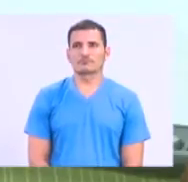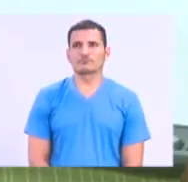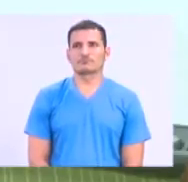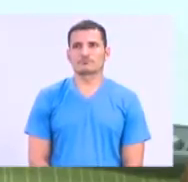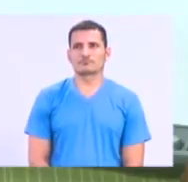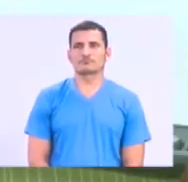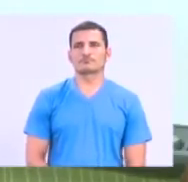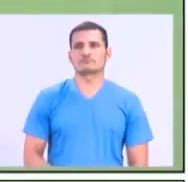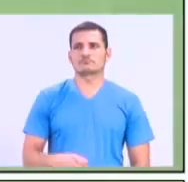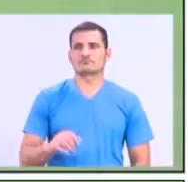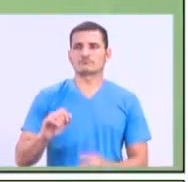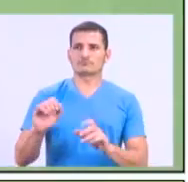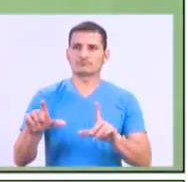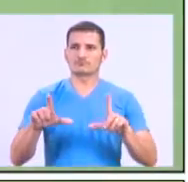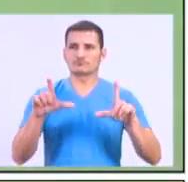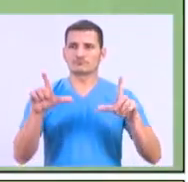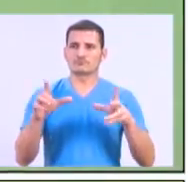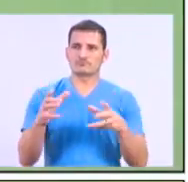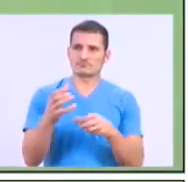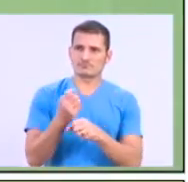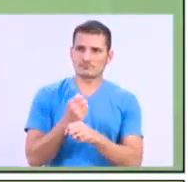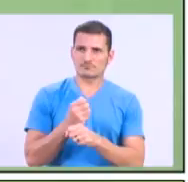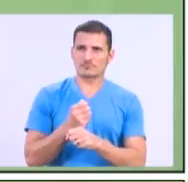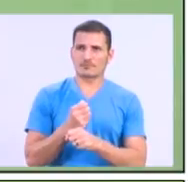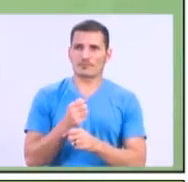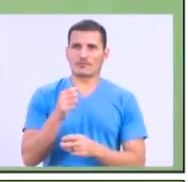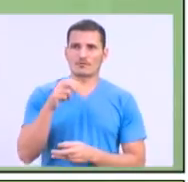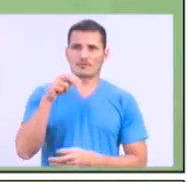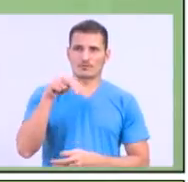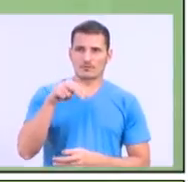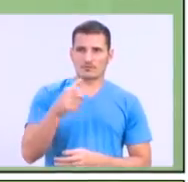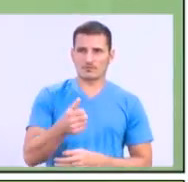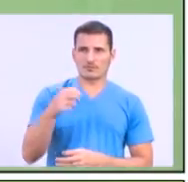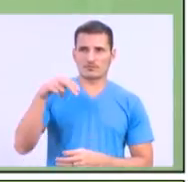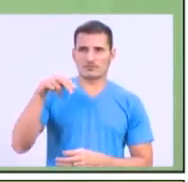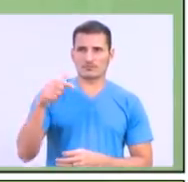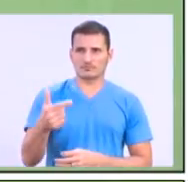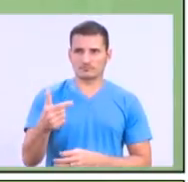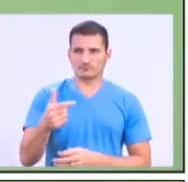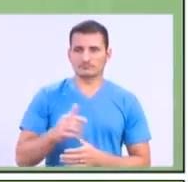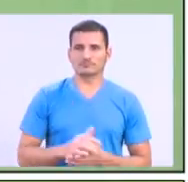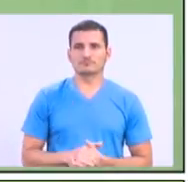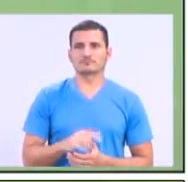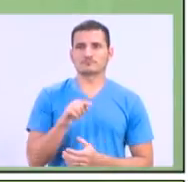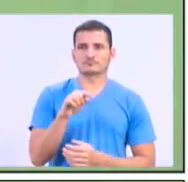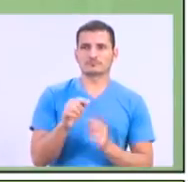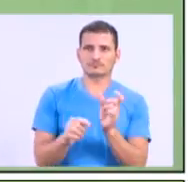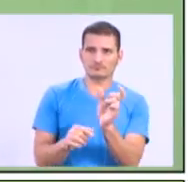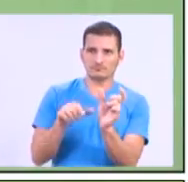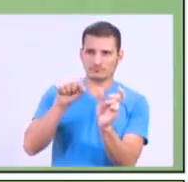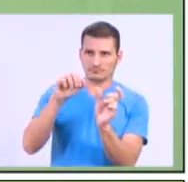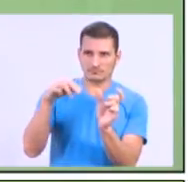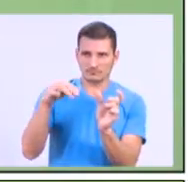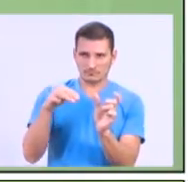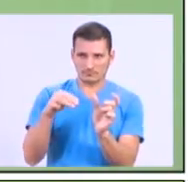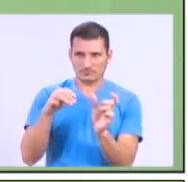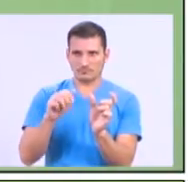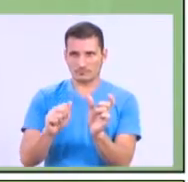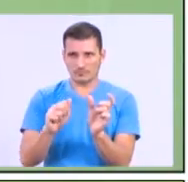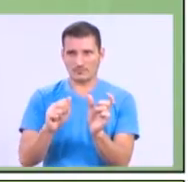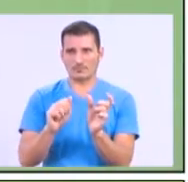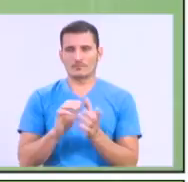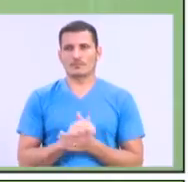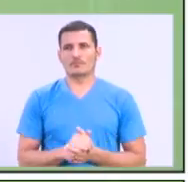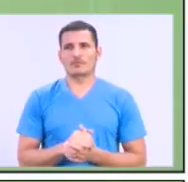um valor a partir do cálculo que foi feito. Aqui nós temos a função soma, que passa como